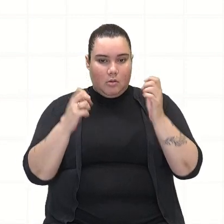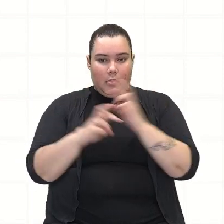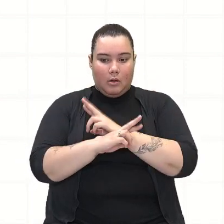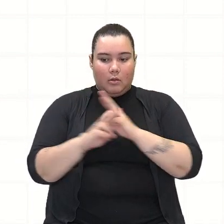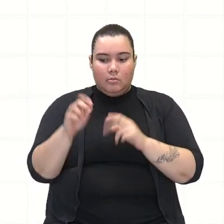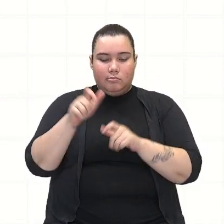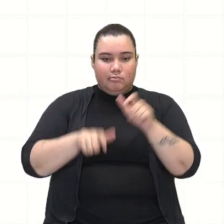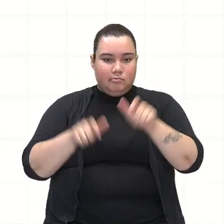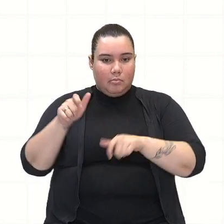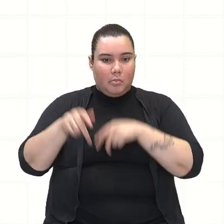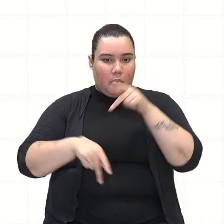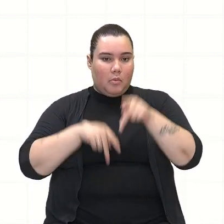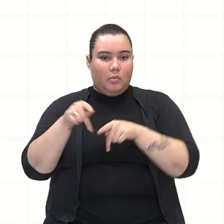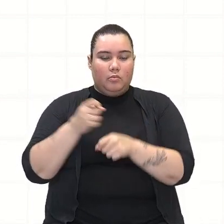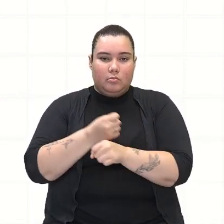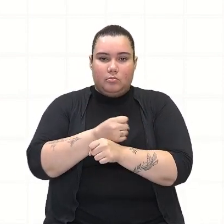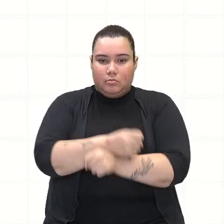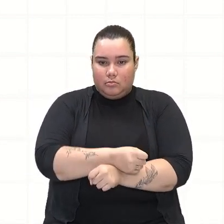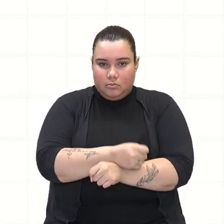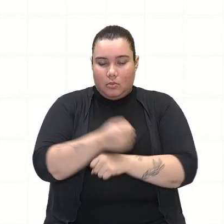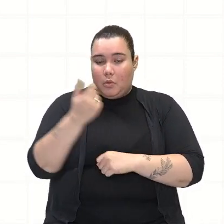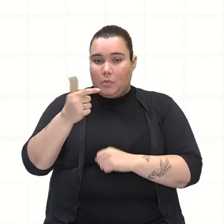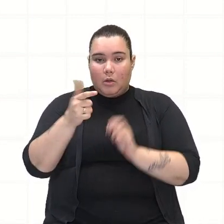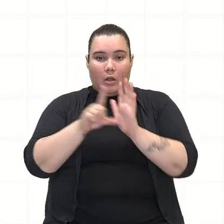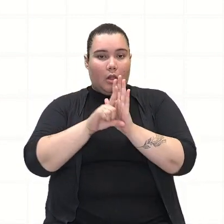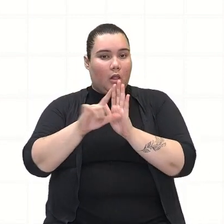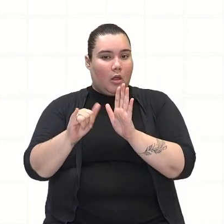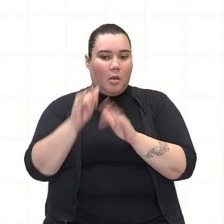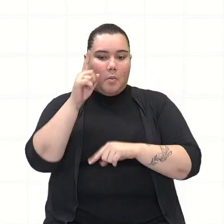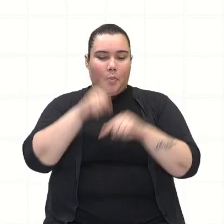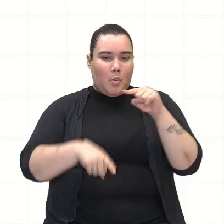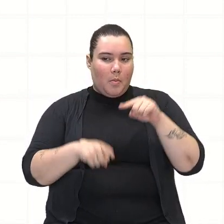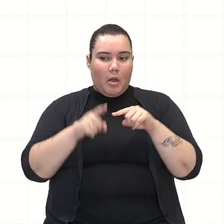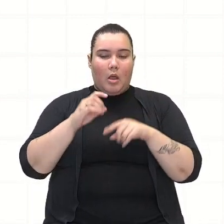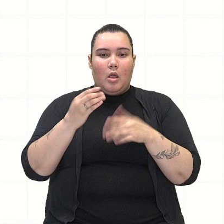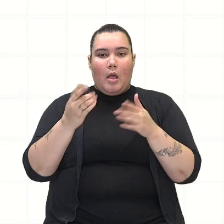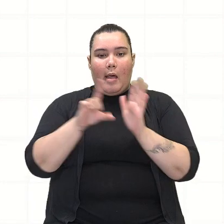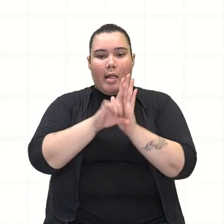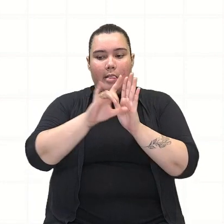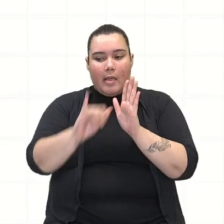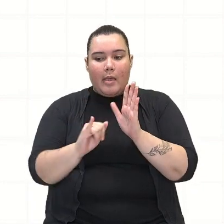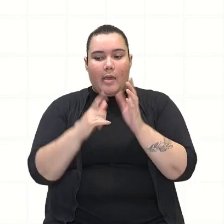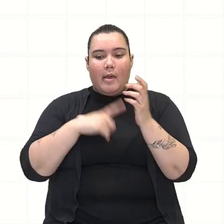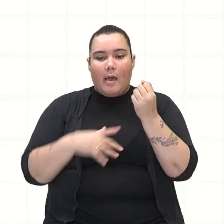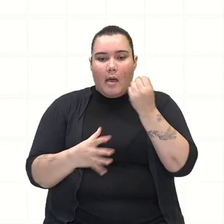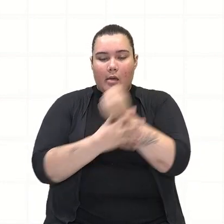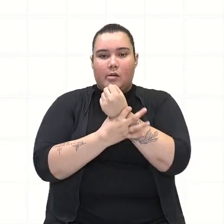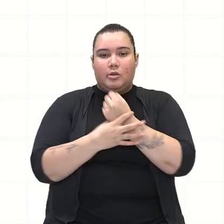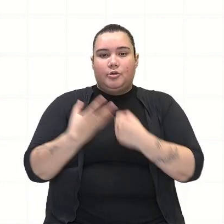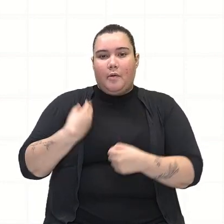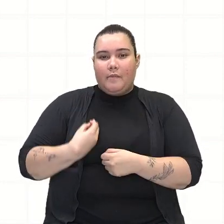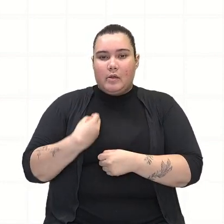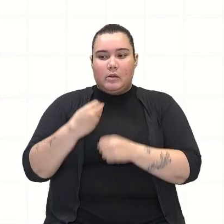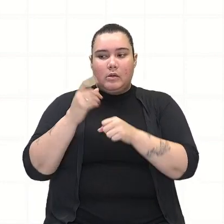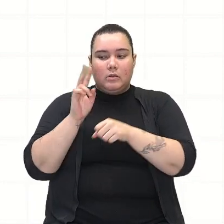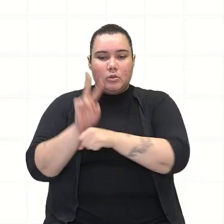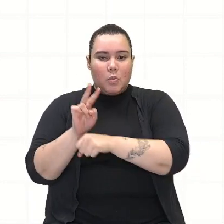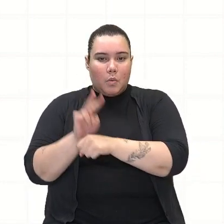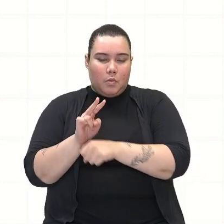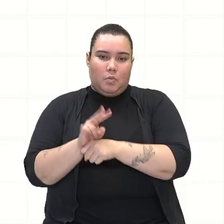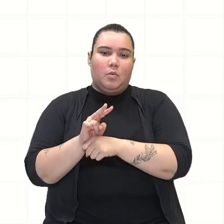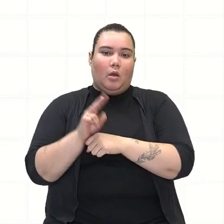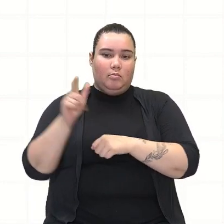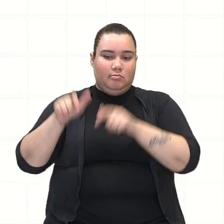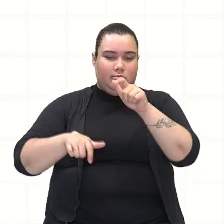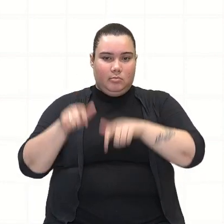aos escravizados. Então não havia uma lei que proibisse essa prática ou que limitasse as formas com que esses abusos eles